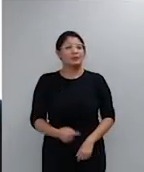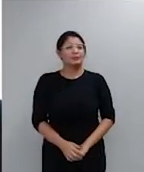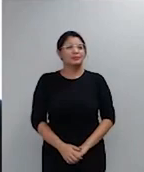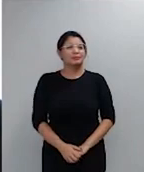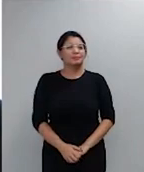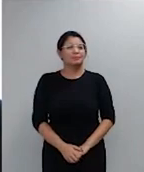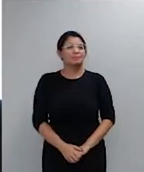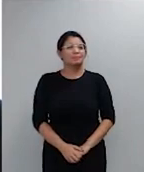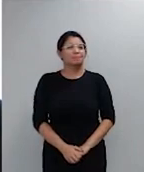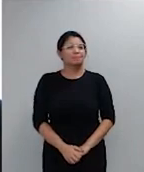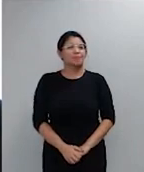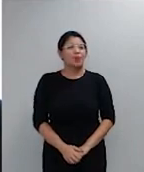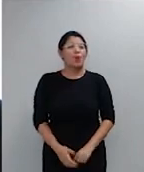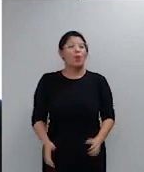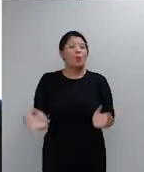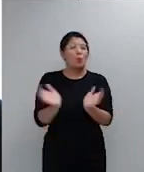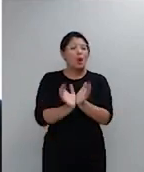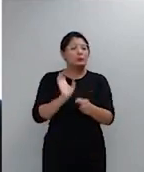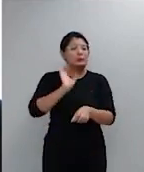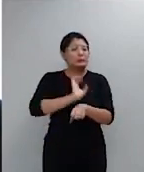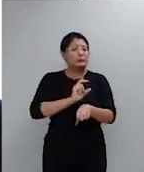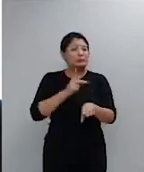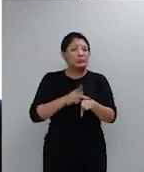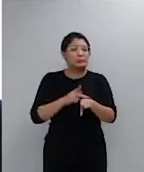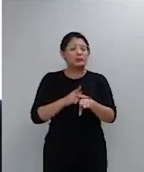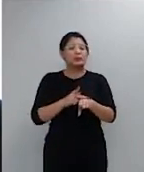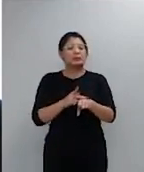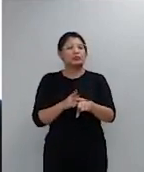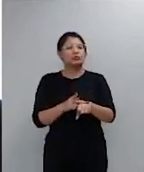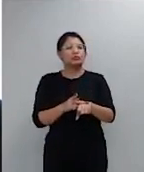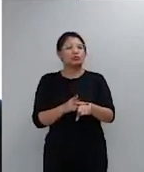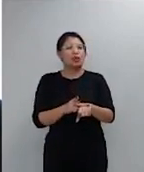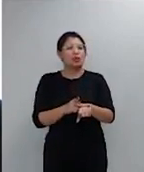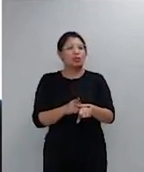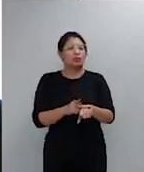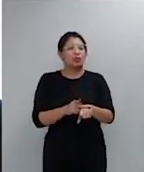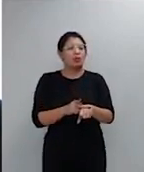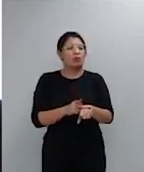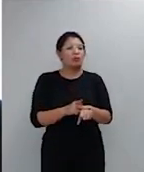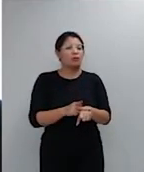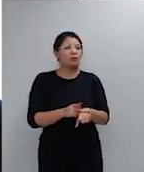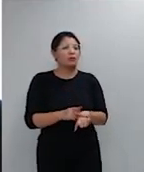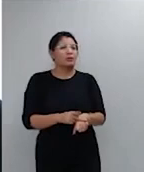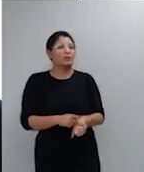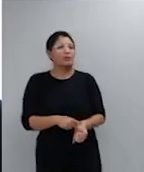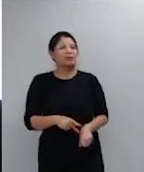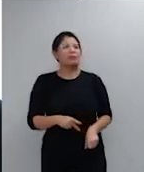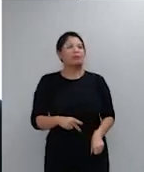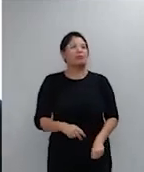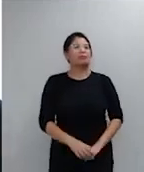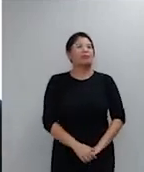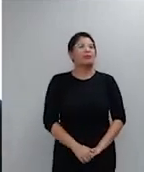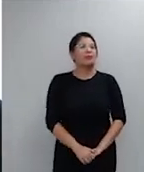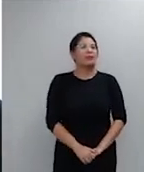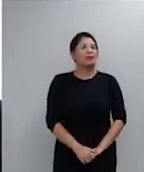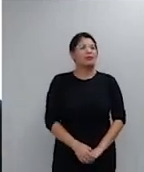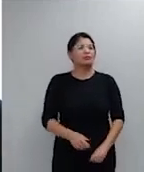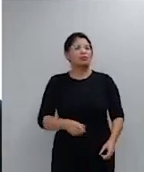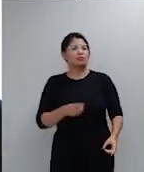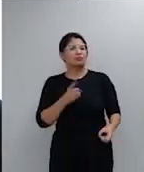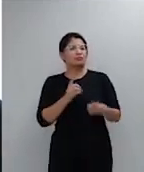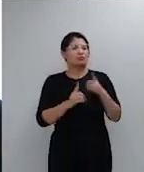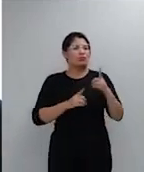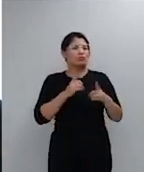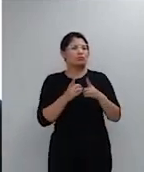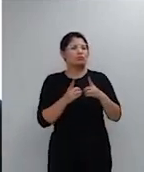fundamentação idônea e assim tá o pedido o direito de defesa mas para o relator ministro reynaldo soares da fonseca a